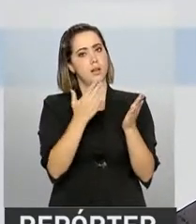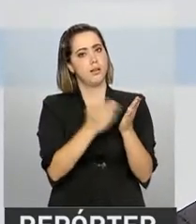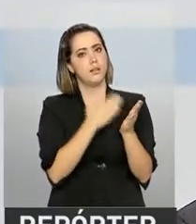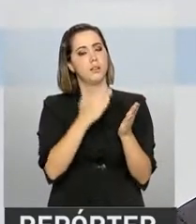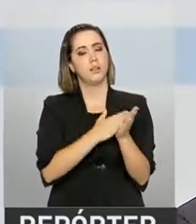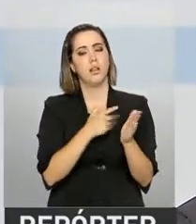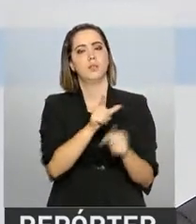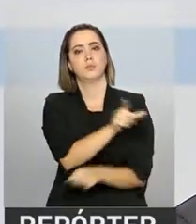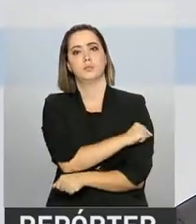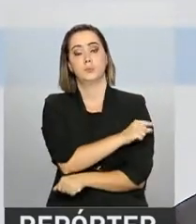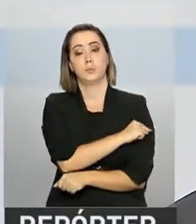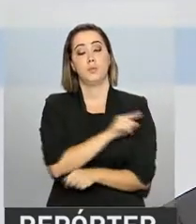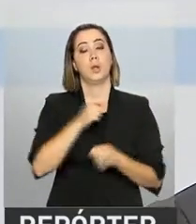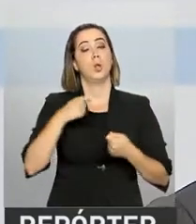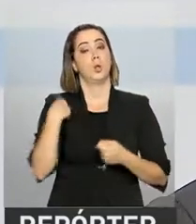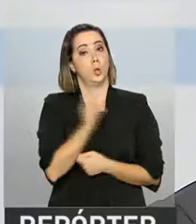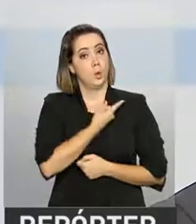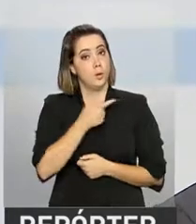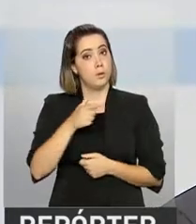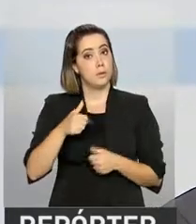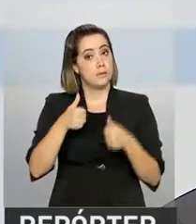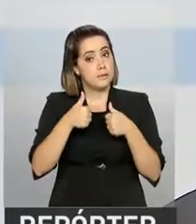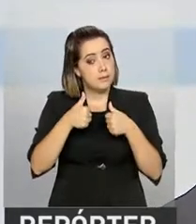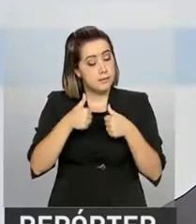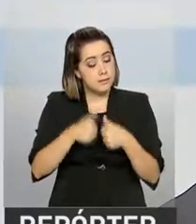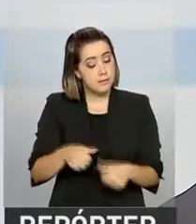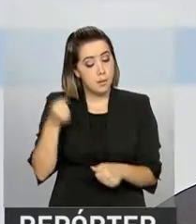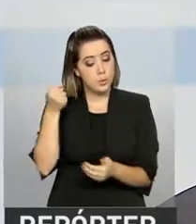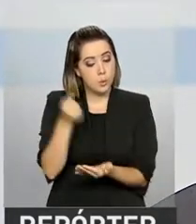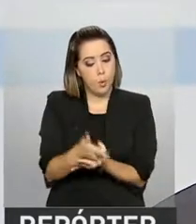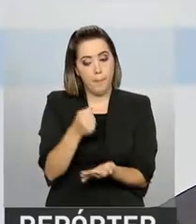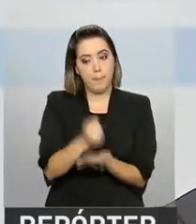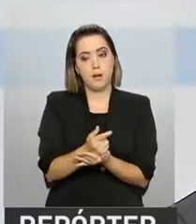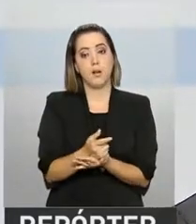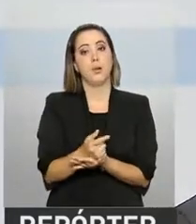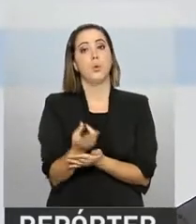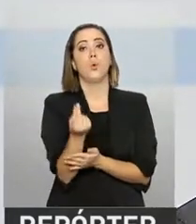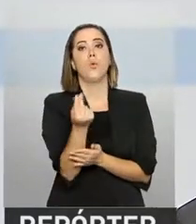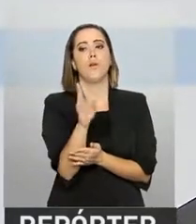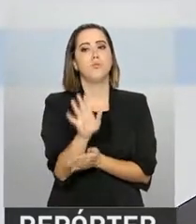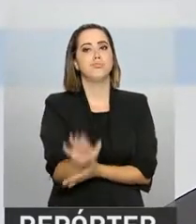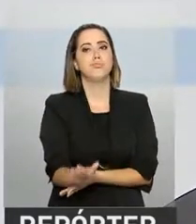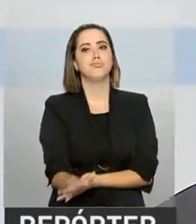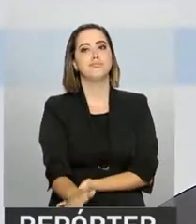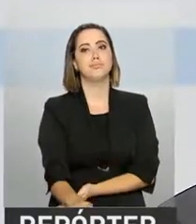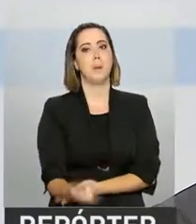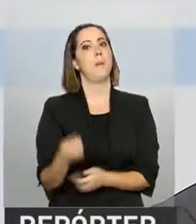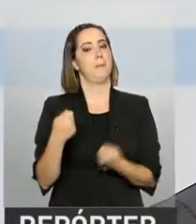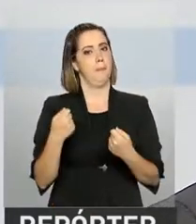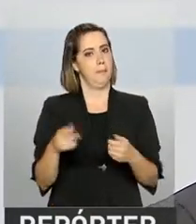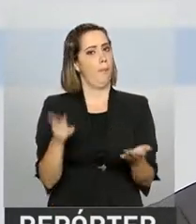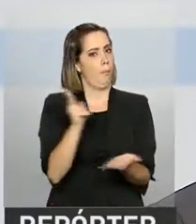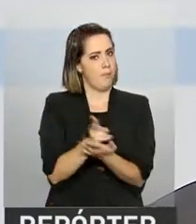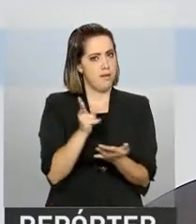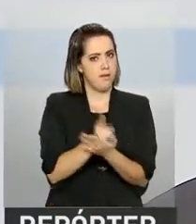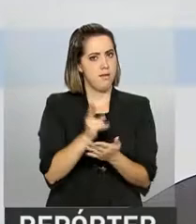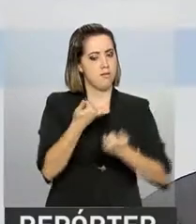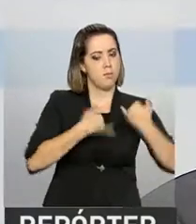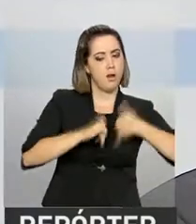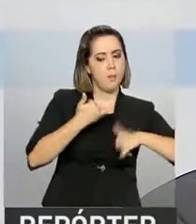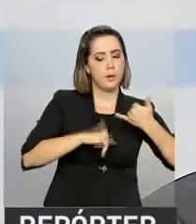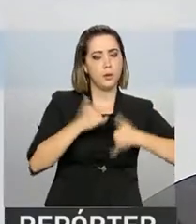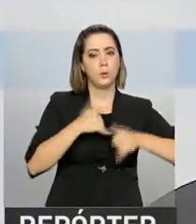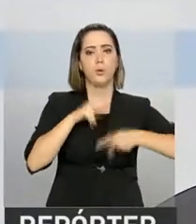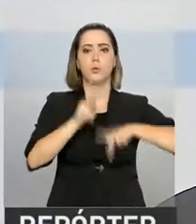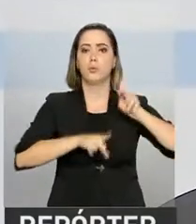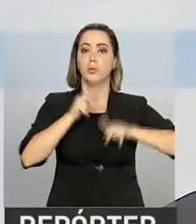de vacinação. Nós estamos comprando vacinas mais barato, estamos apertando os fornecedores, mesmo laboratórios públicos, só em